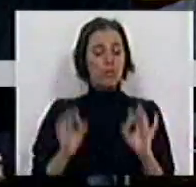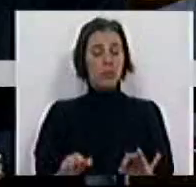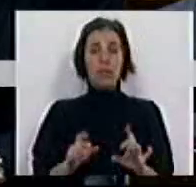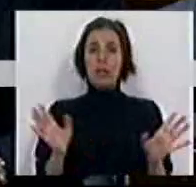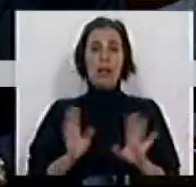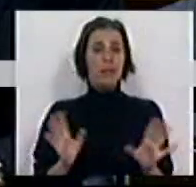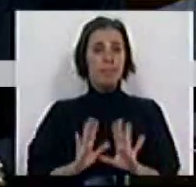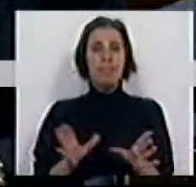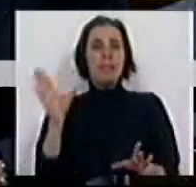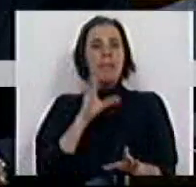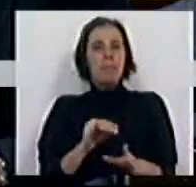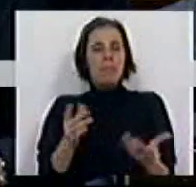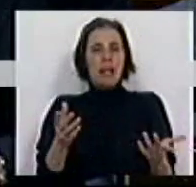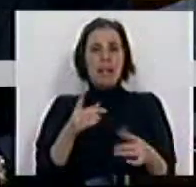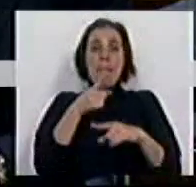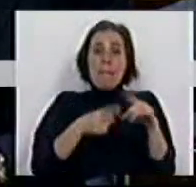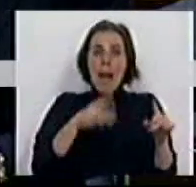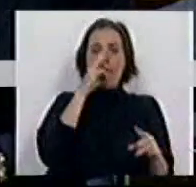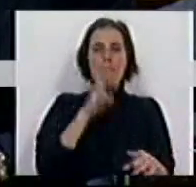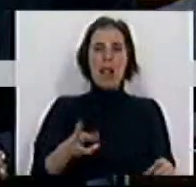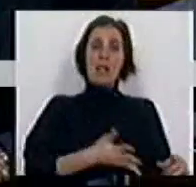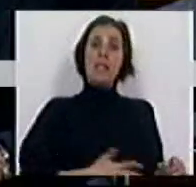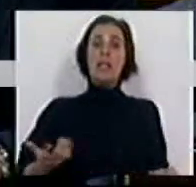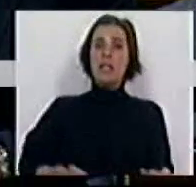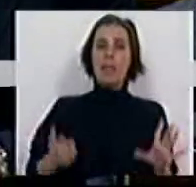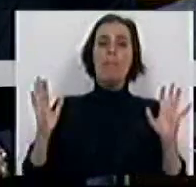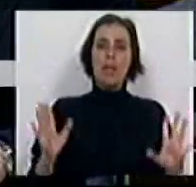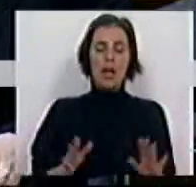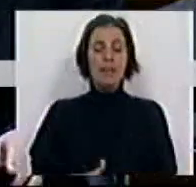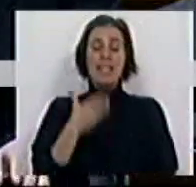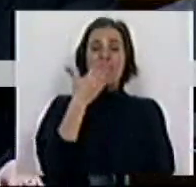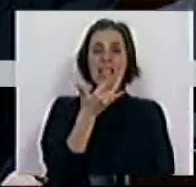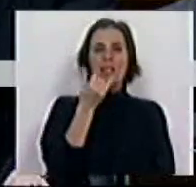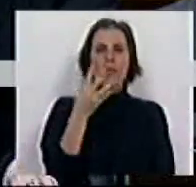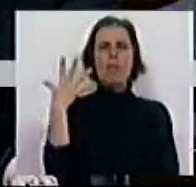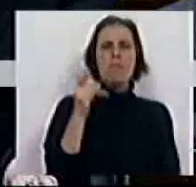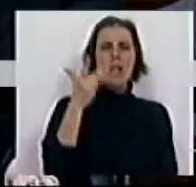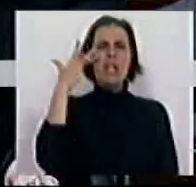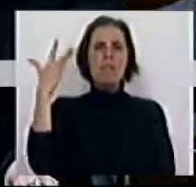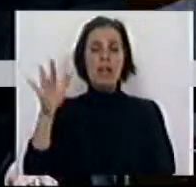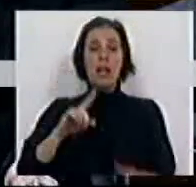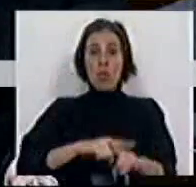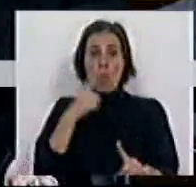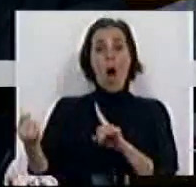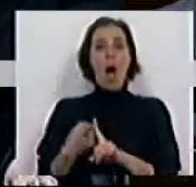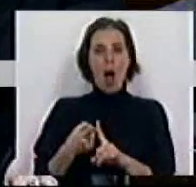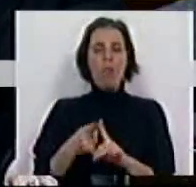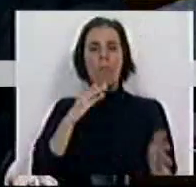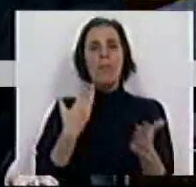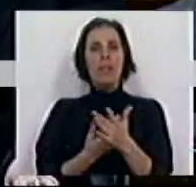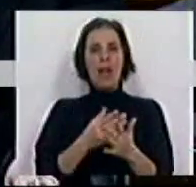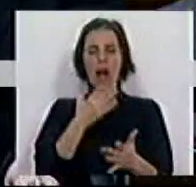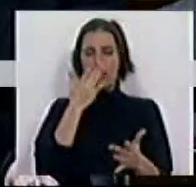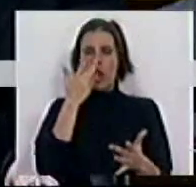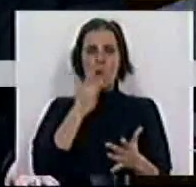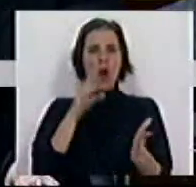que esta. Mais 500 mil de desempregados e 120 mil imigrantes num ano deixam uma